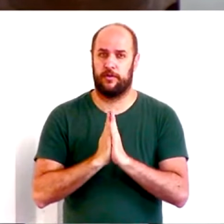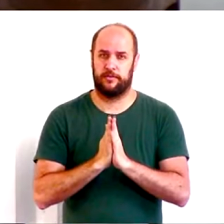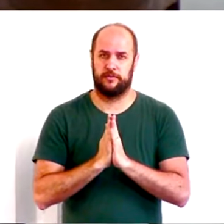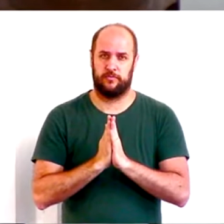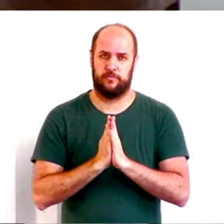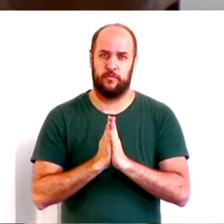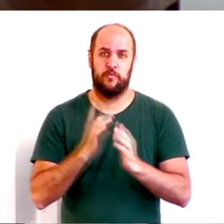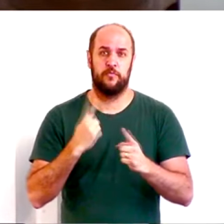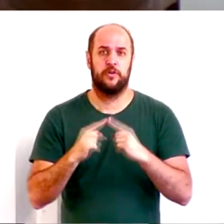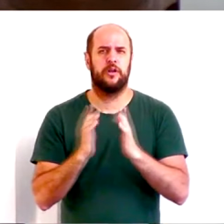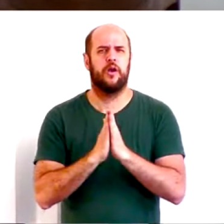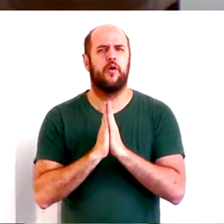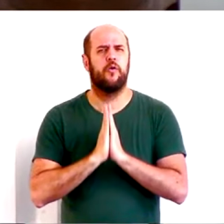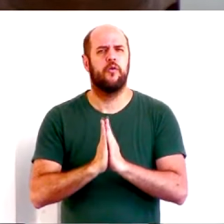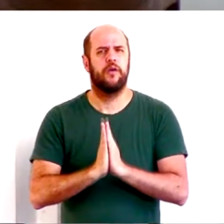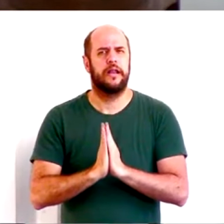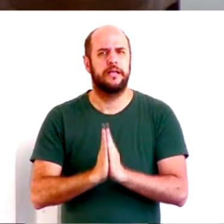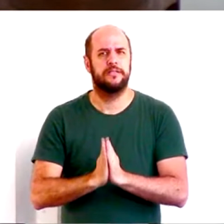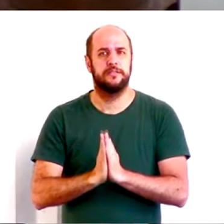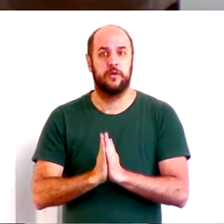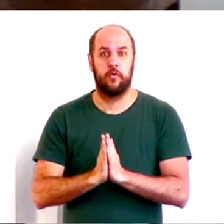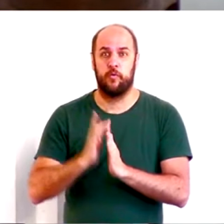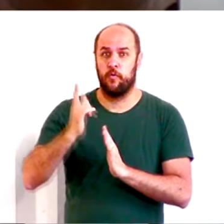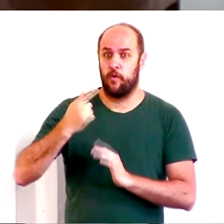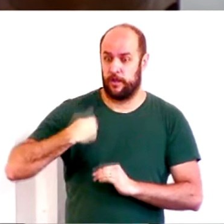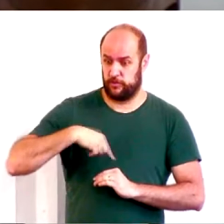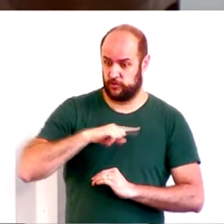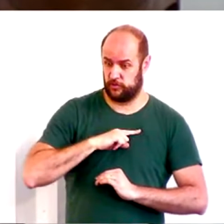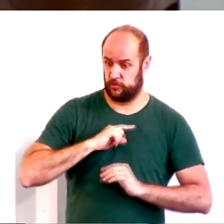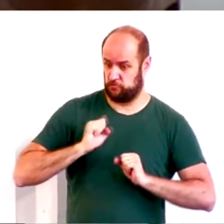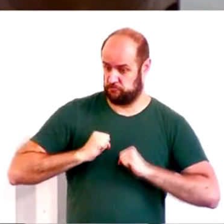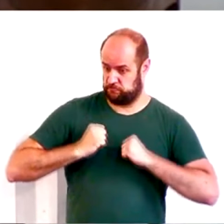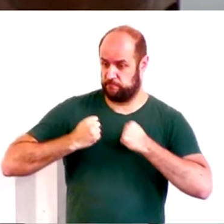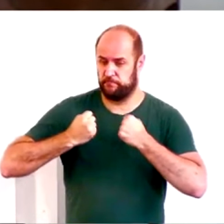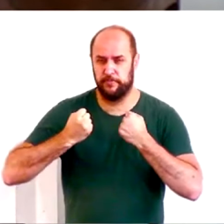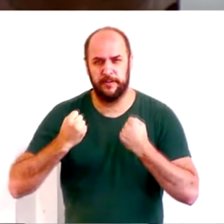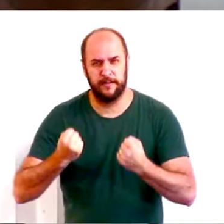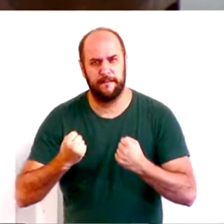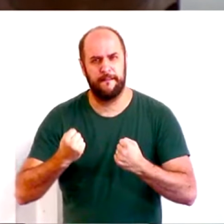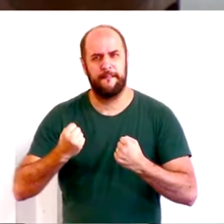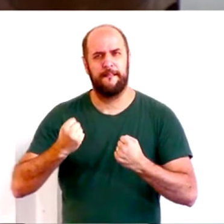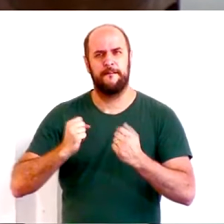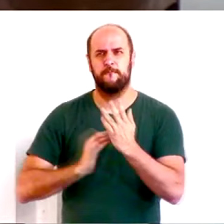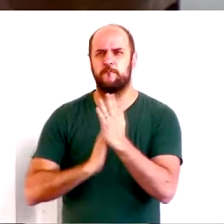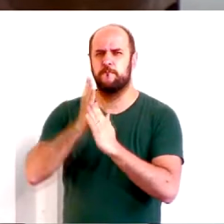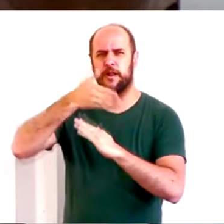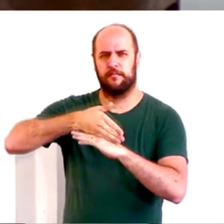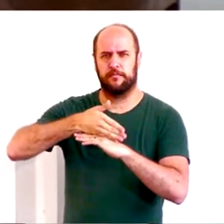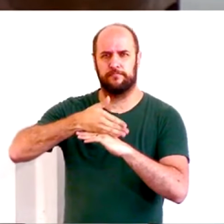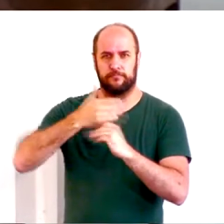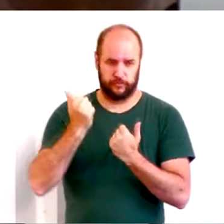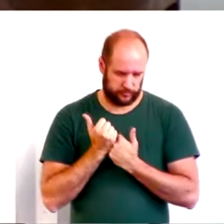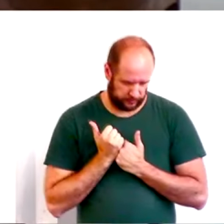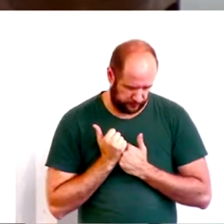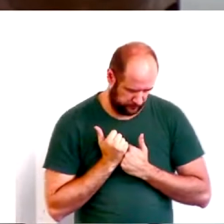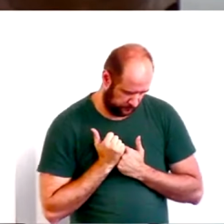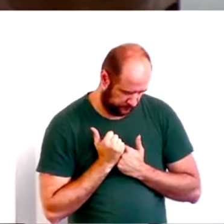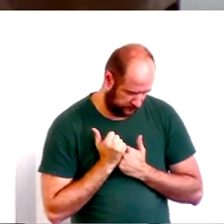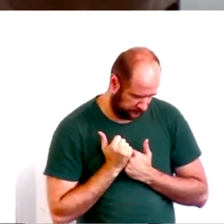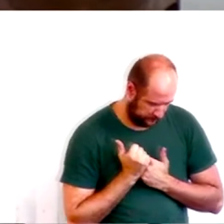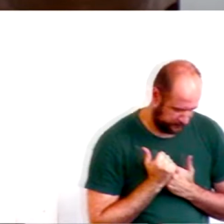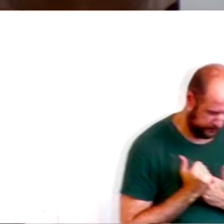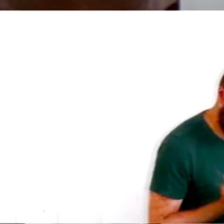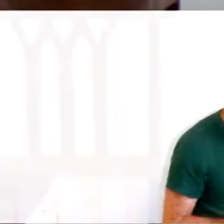ela é um é uma ação Nossa extremamente transcendental ninguém ora para nós ninguém